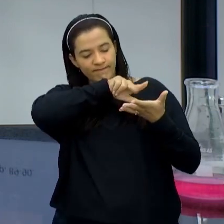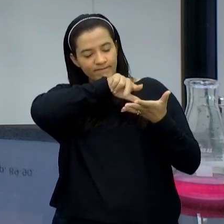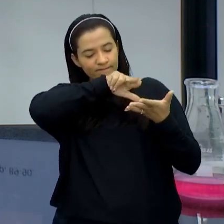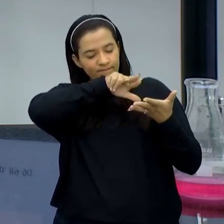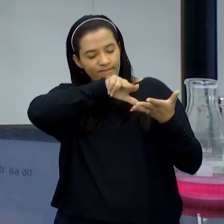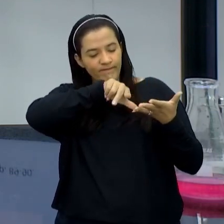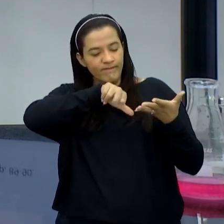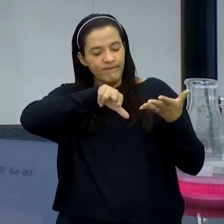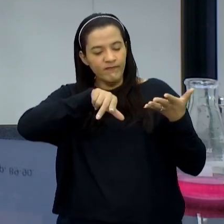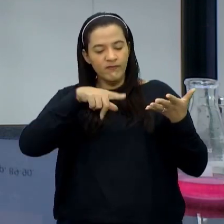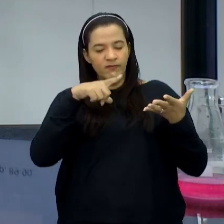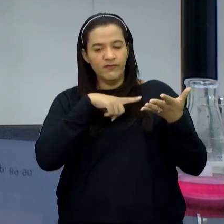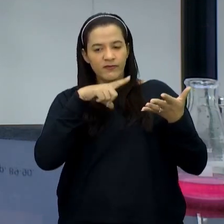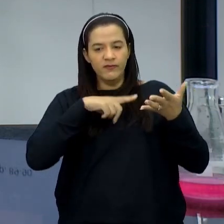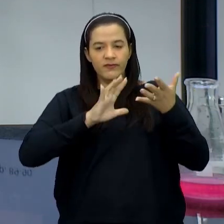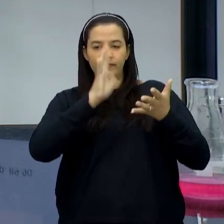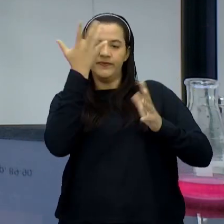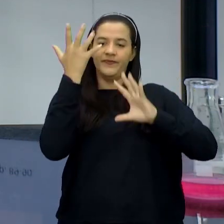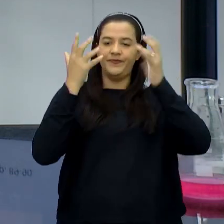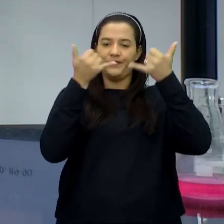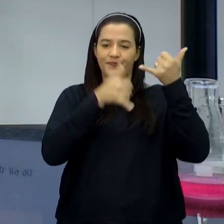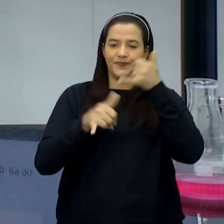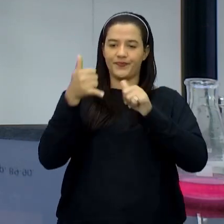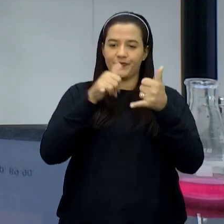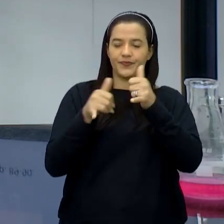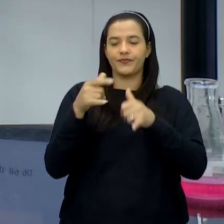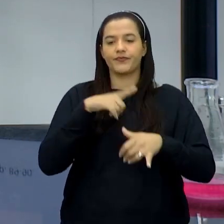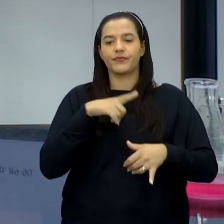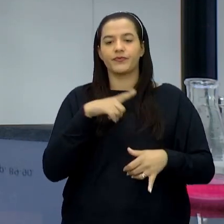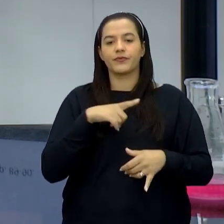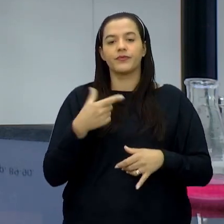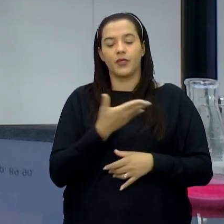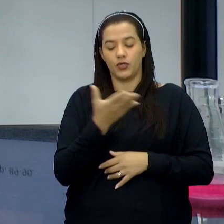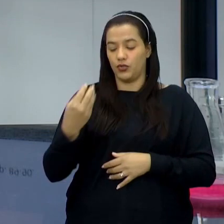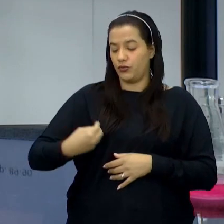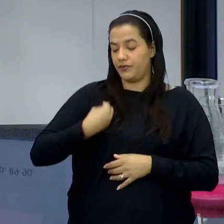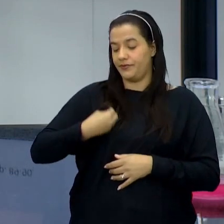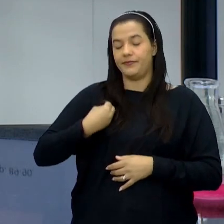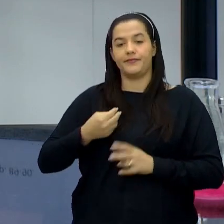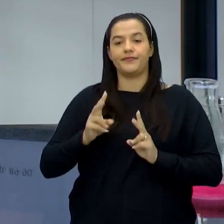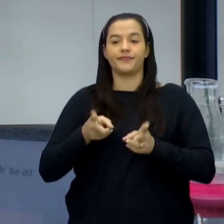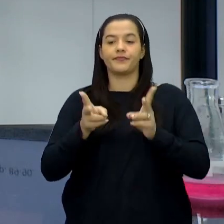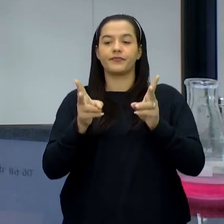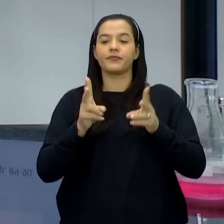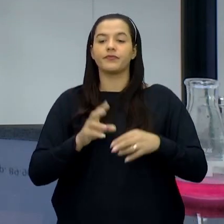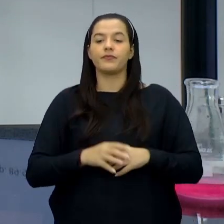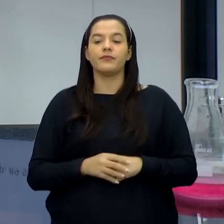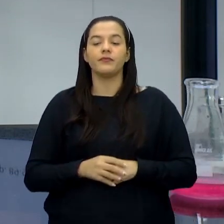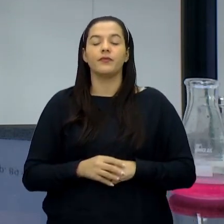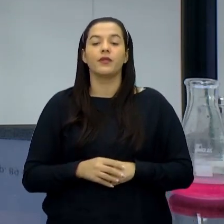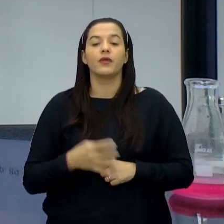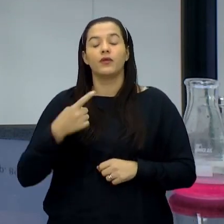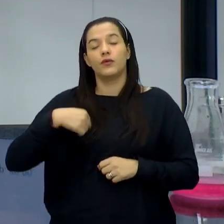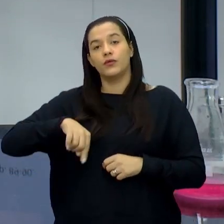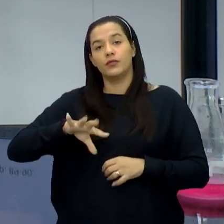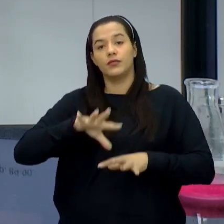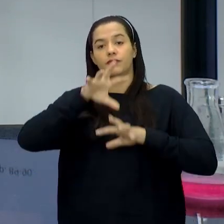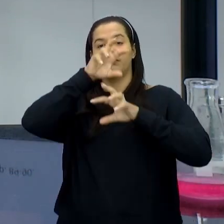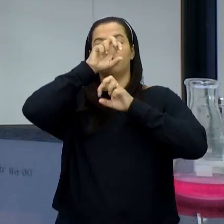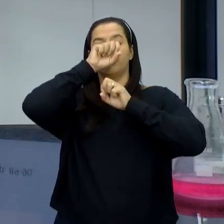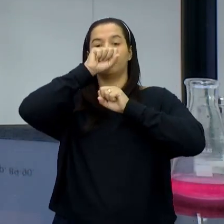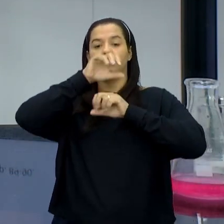nós temos lá essas reações funcionando, tá? Para a gente estar vivo, né? Quando a gente respira.